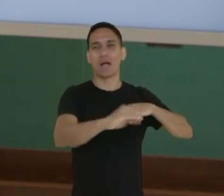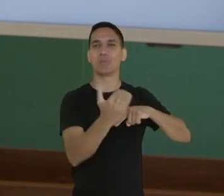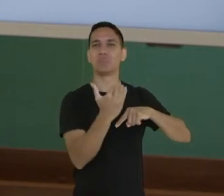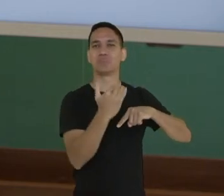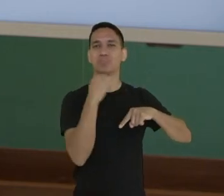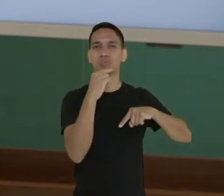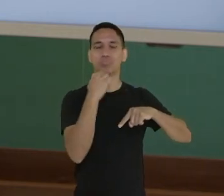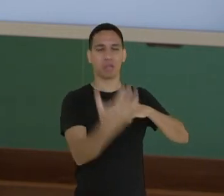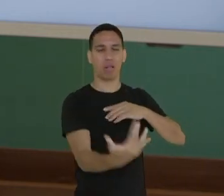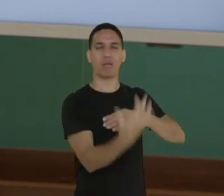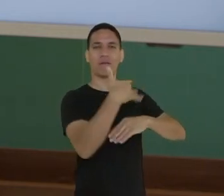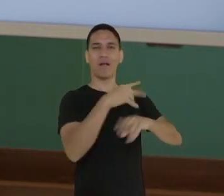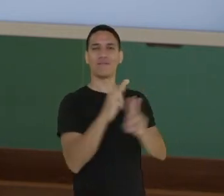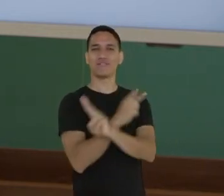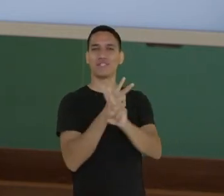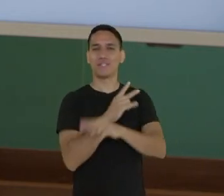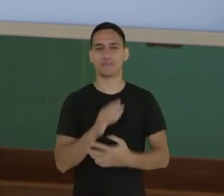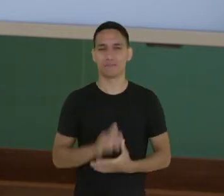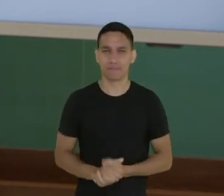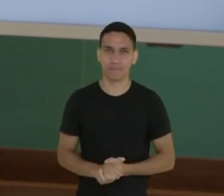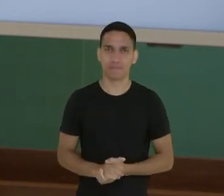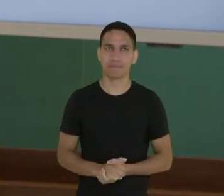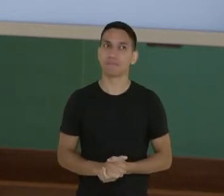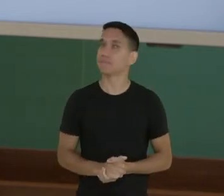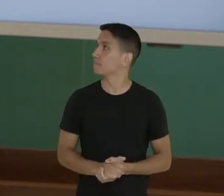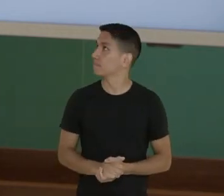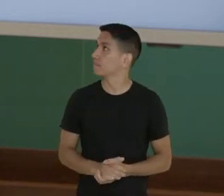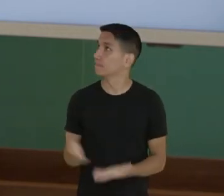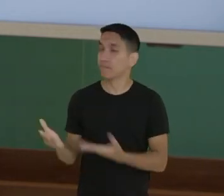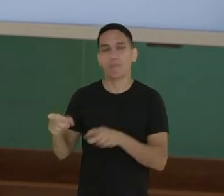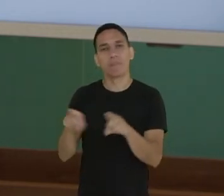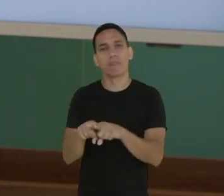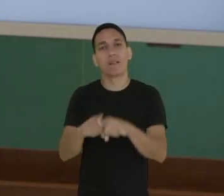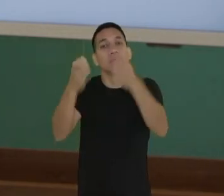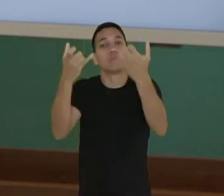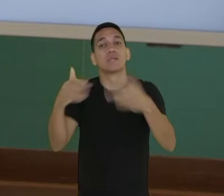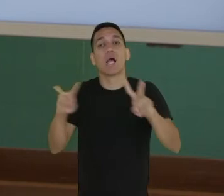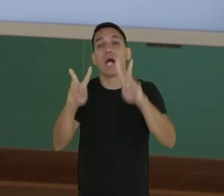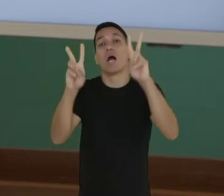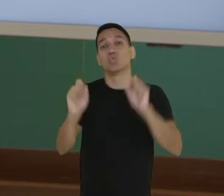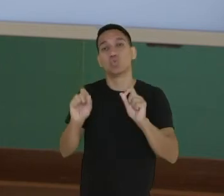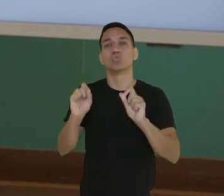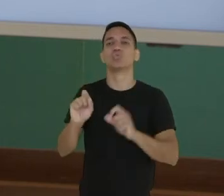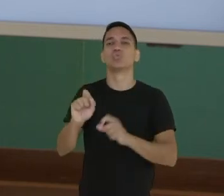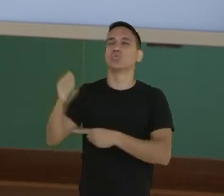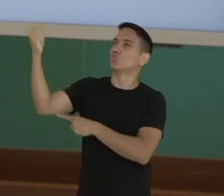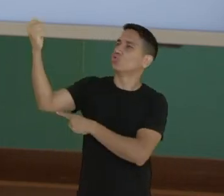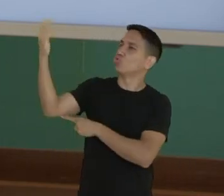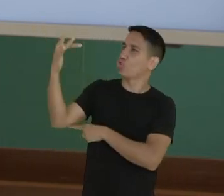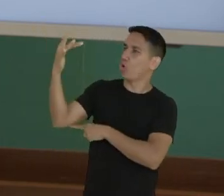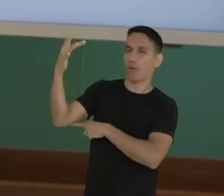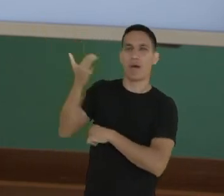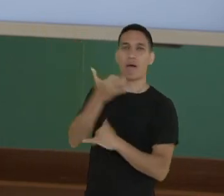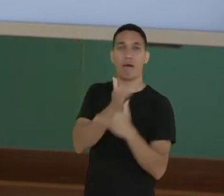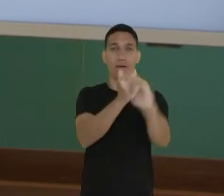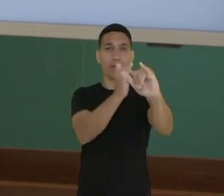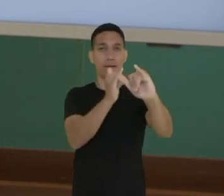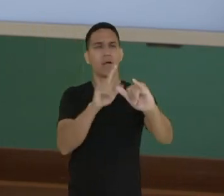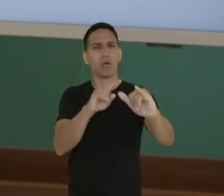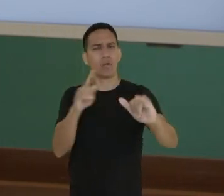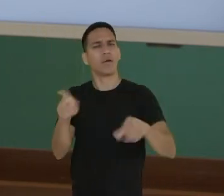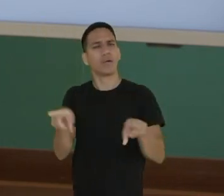essa locomoção. Bem, vamos falar um pouquinho sobre a energia solar. Né? A energia solar, como eu disse, ela está tomando